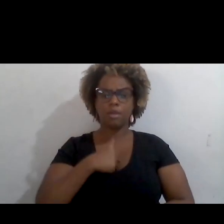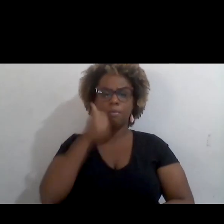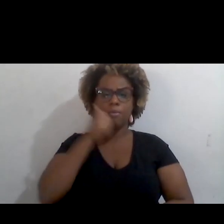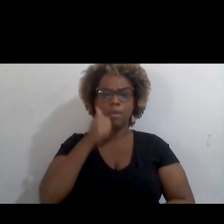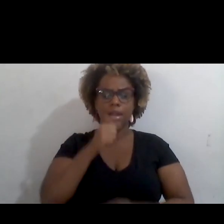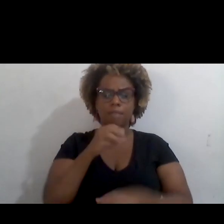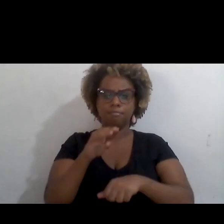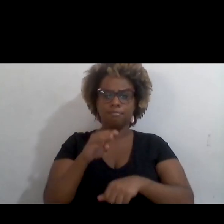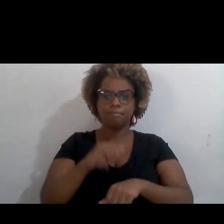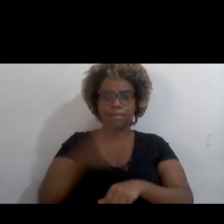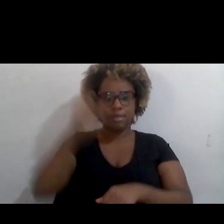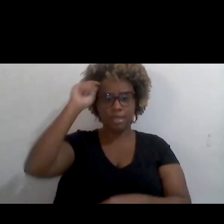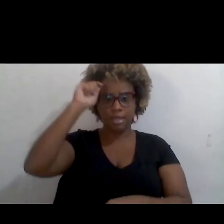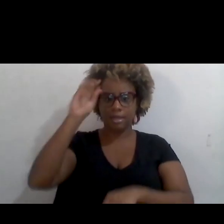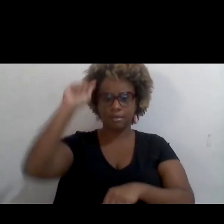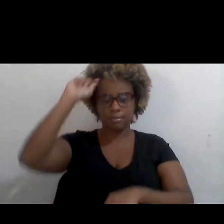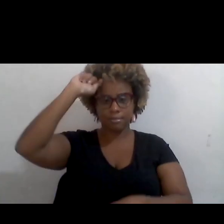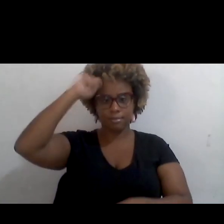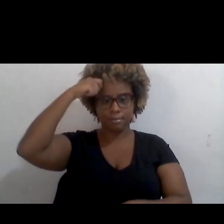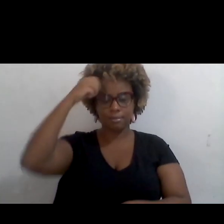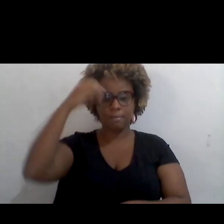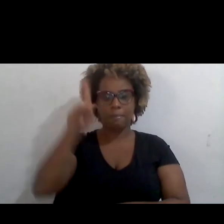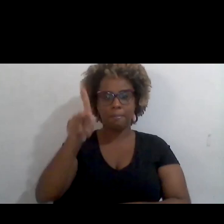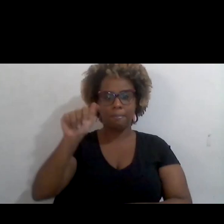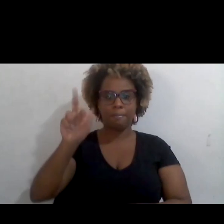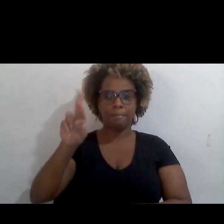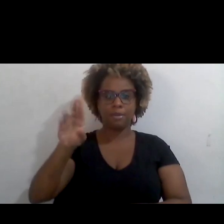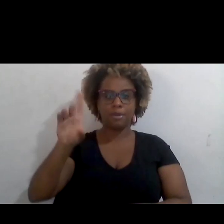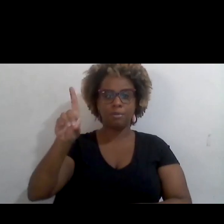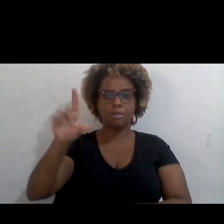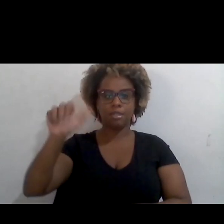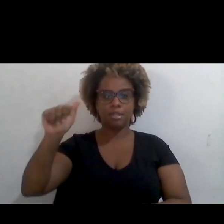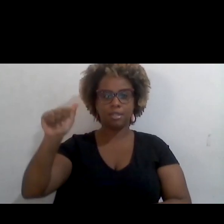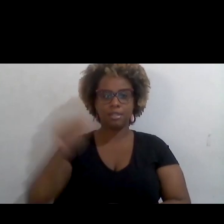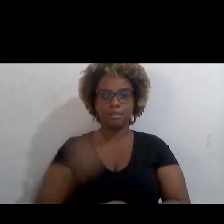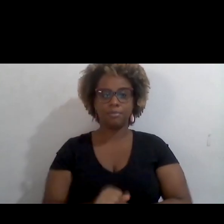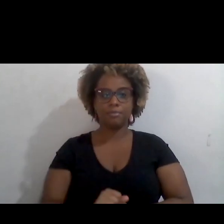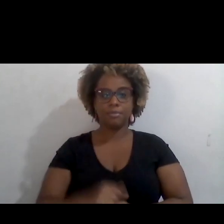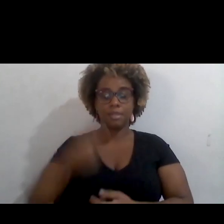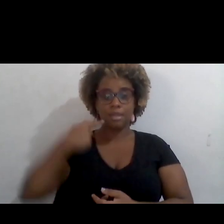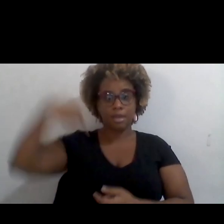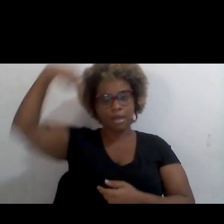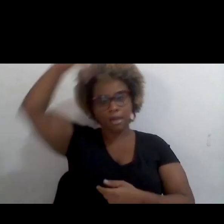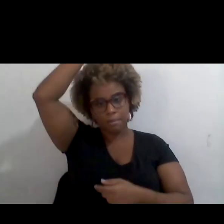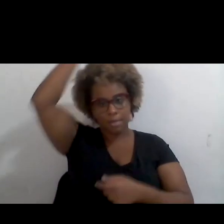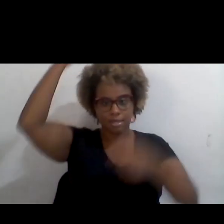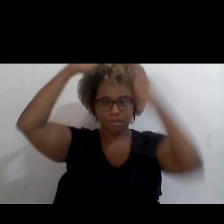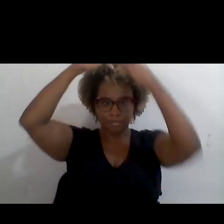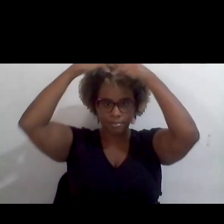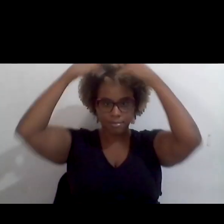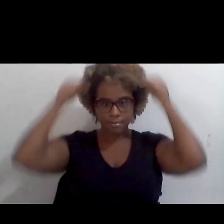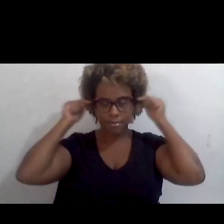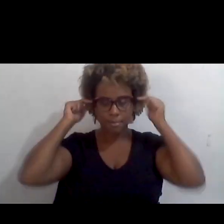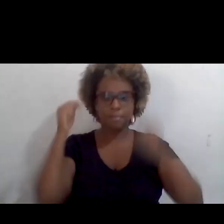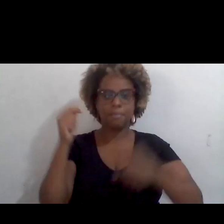um vestido de tricô branco, na minha cabeça tem um ojá ou pano de cabeça branco, eu uso brincos